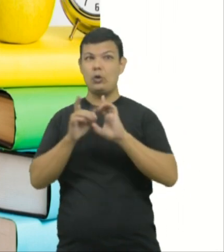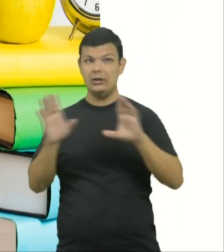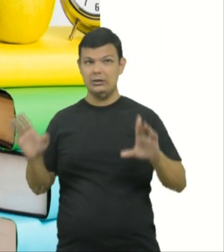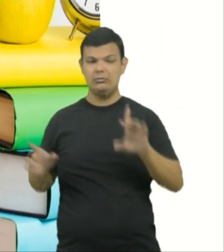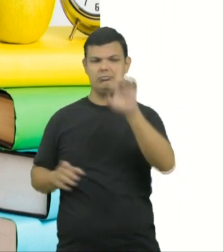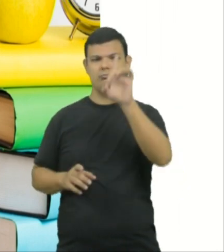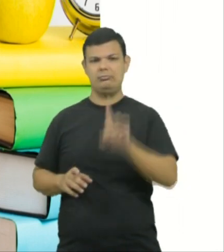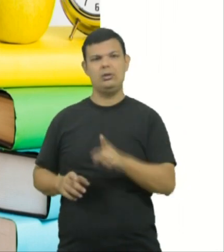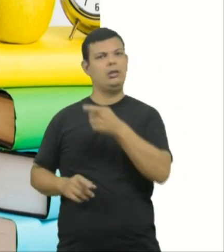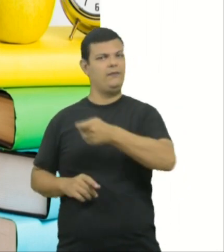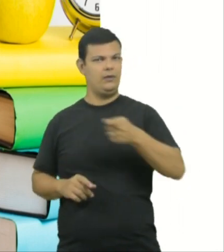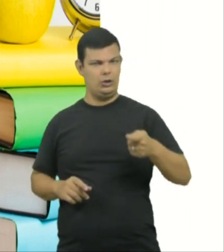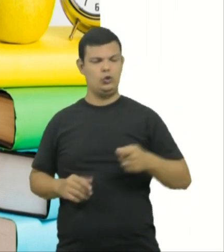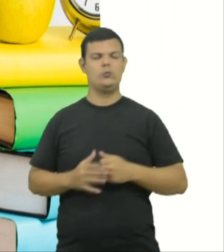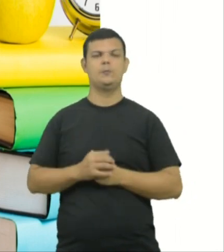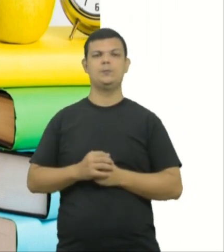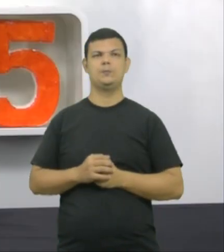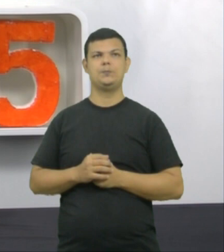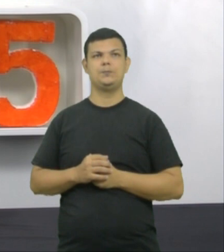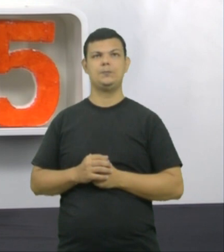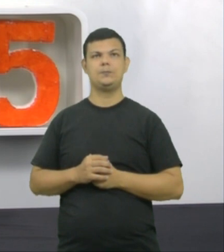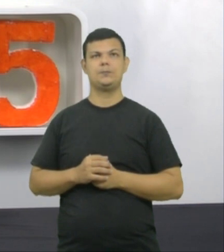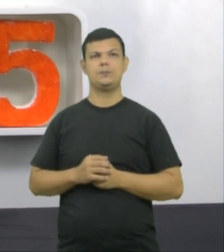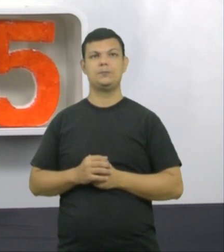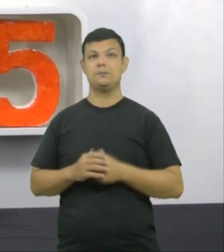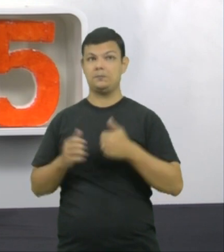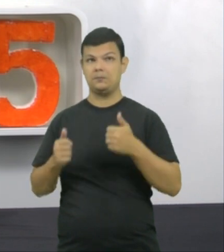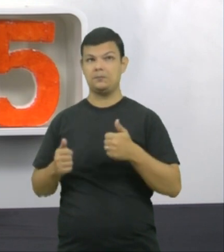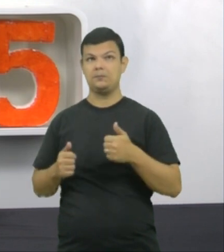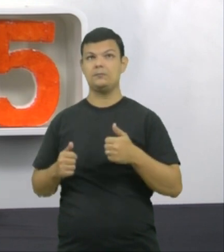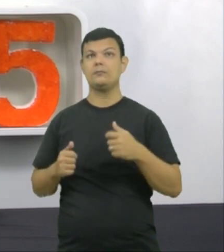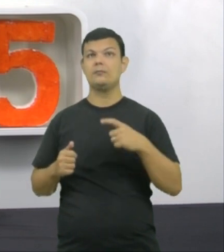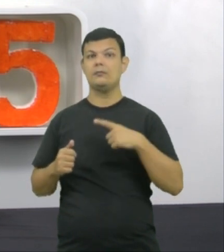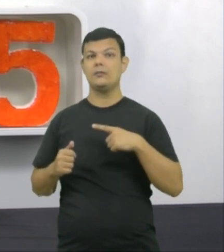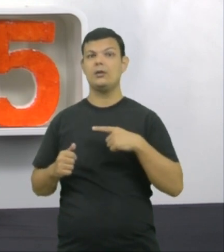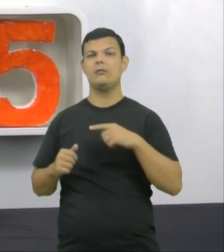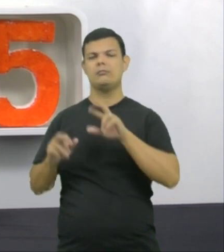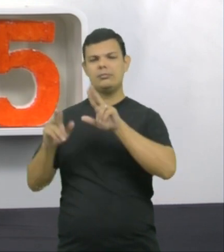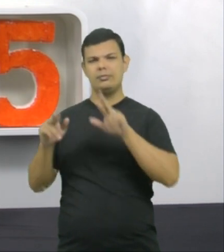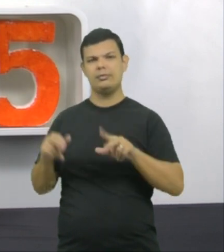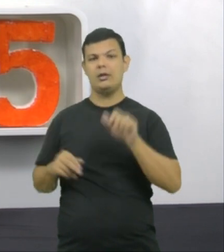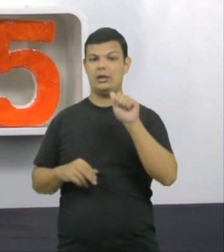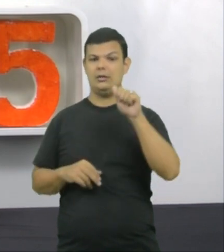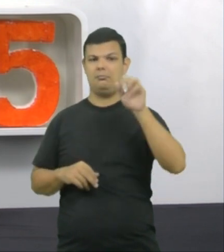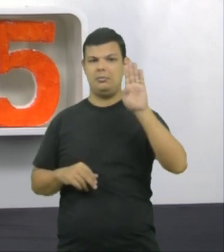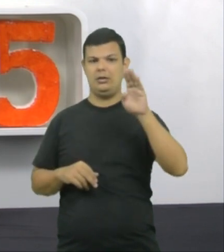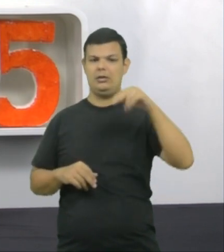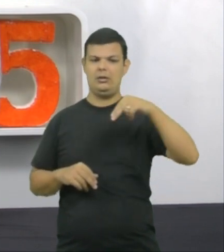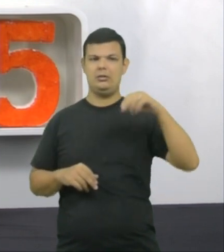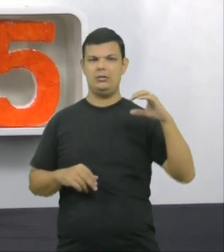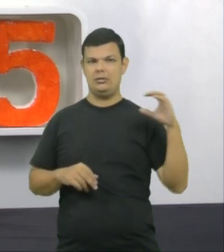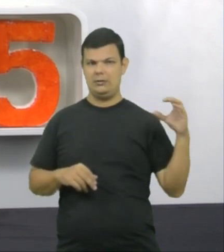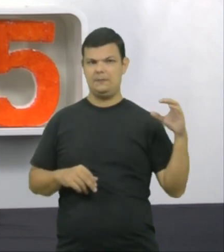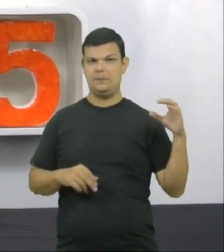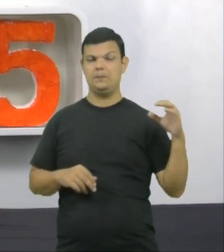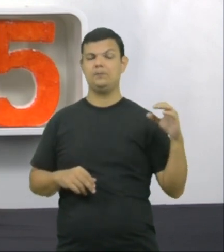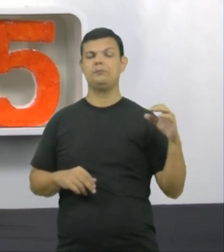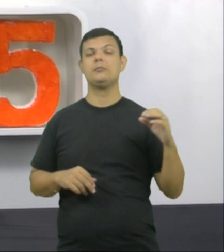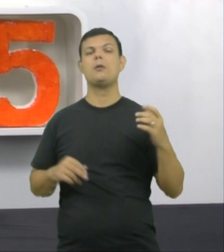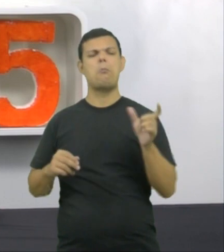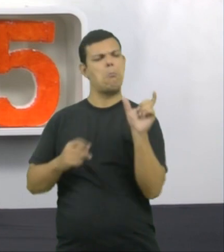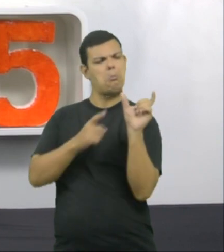democracia, direitos e deveres. Beleza? Aqui embaixo estão as habilidades da BNCC. Bom, então essa